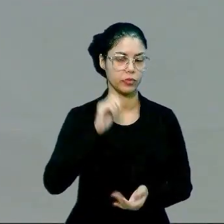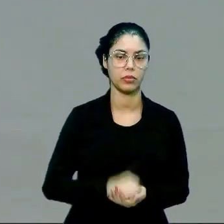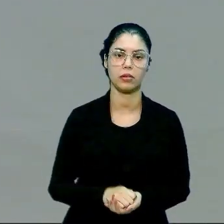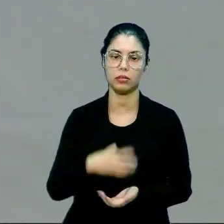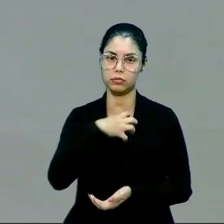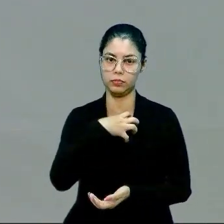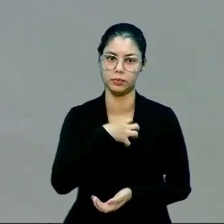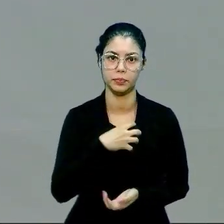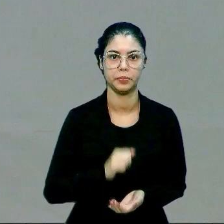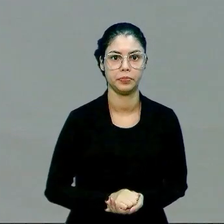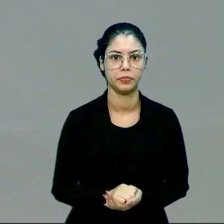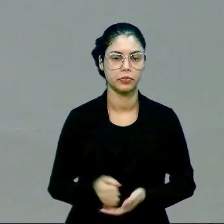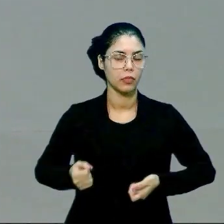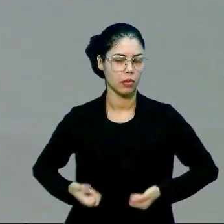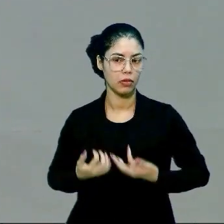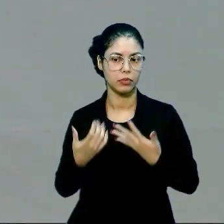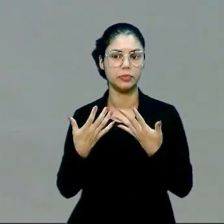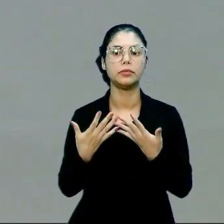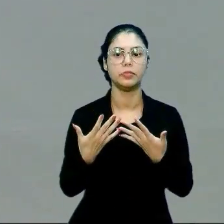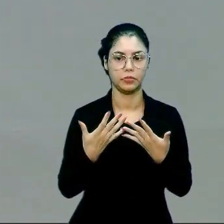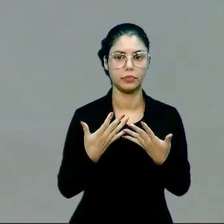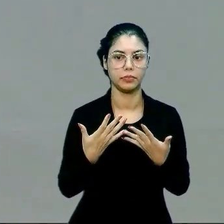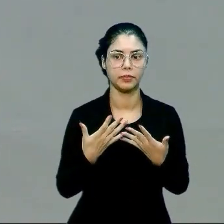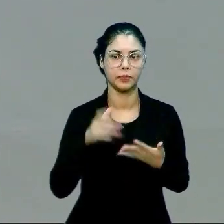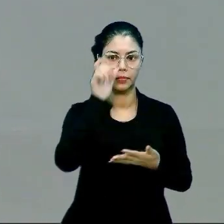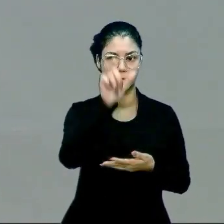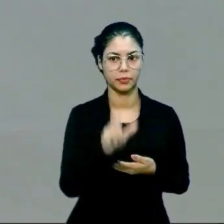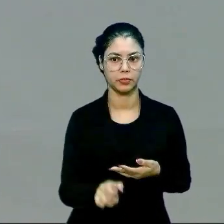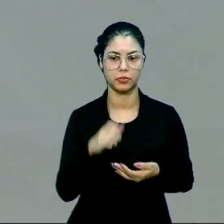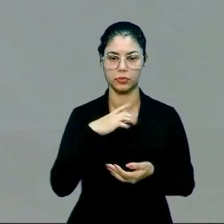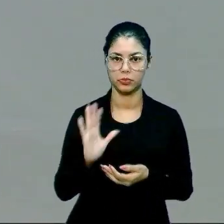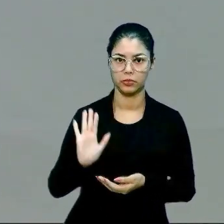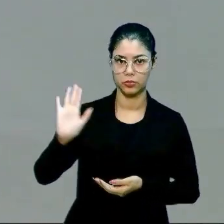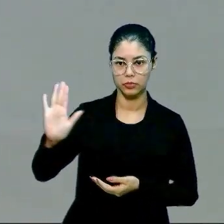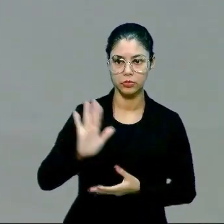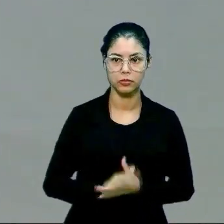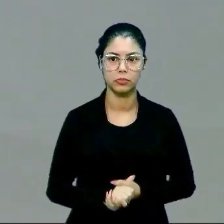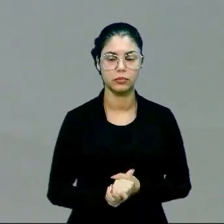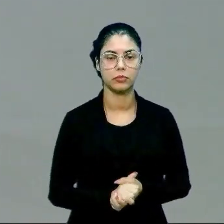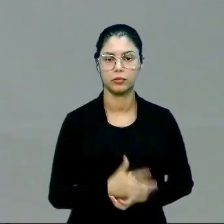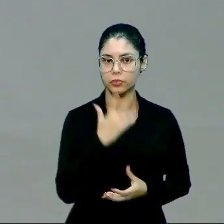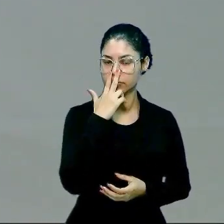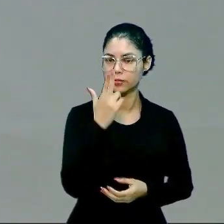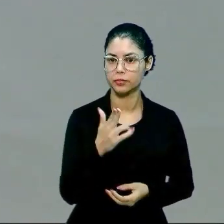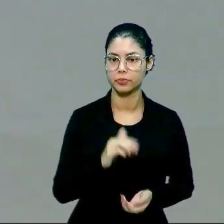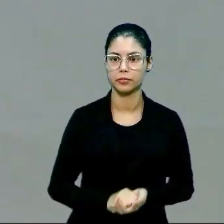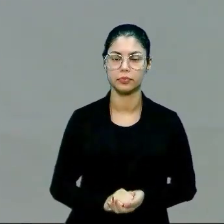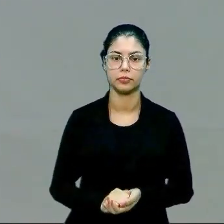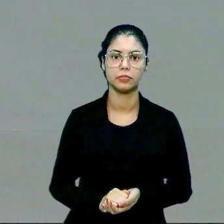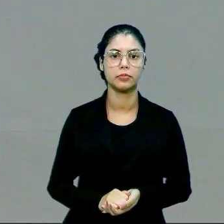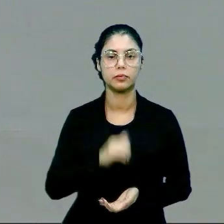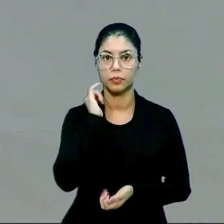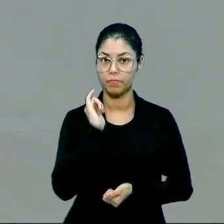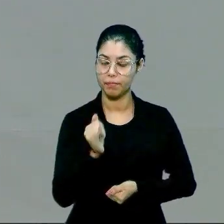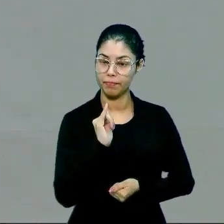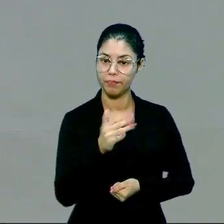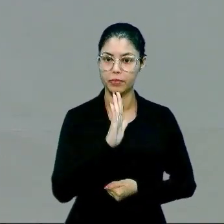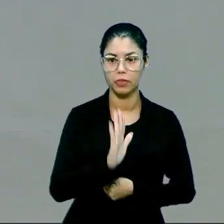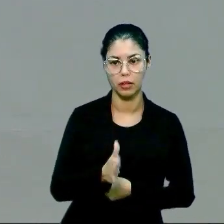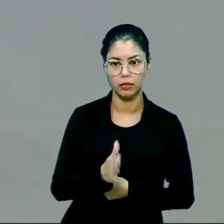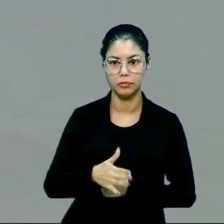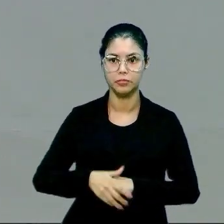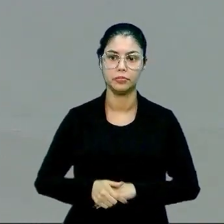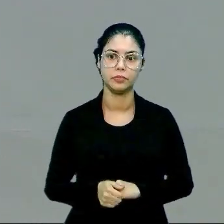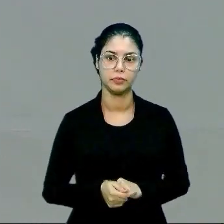pensamentos, dos sentimentos, das emoções desse personagem que deixa ali transparecer na narrativa. Já